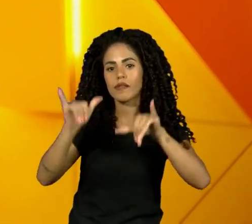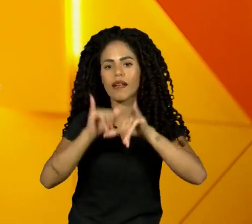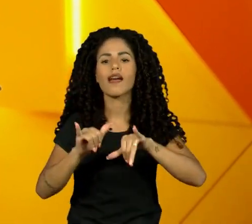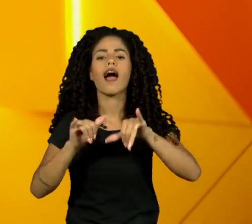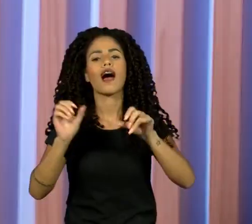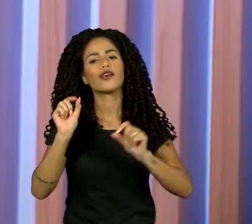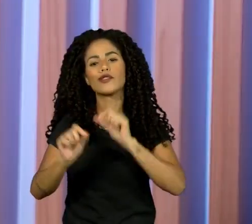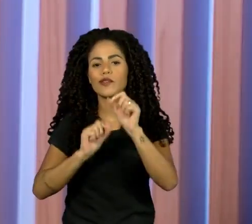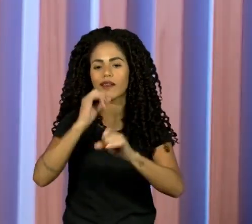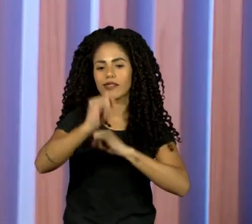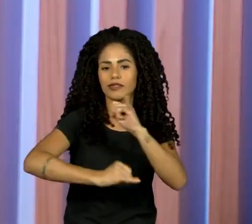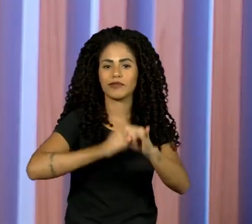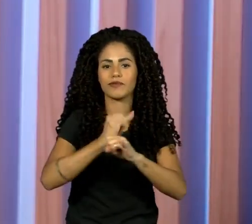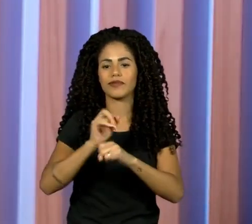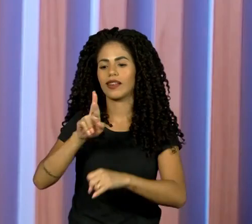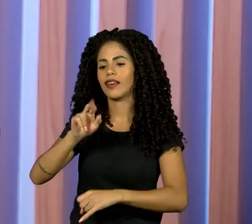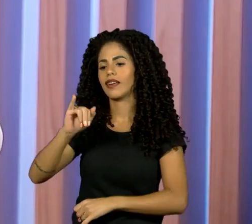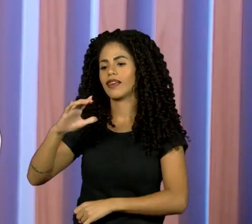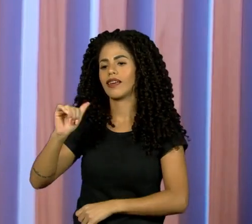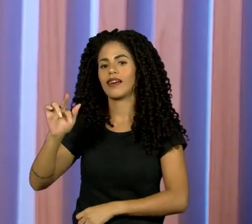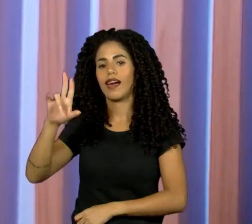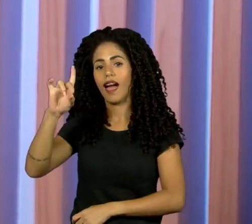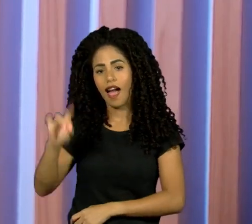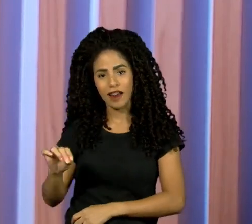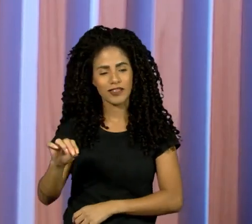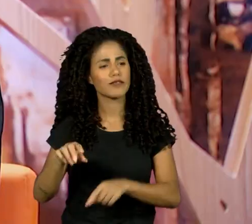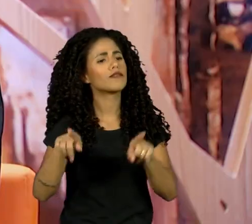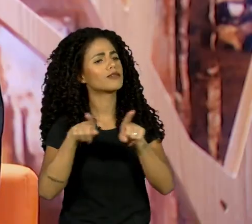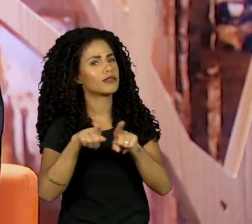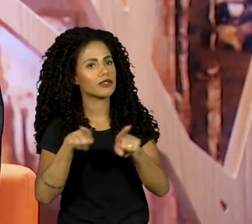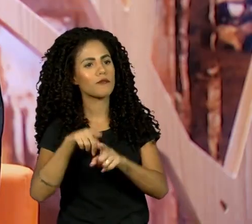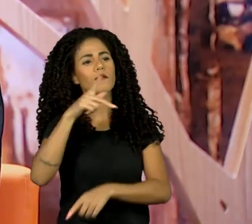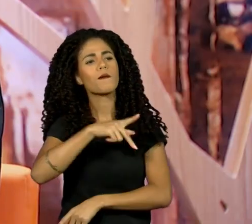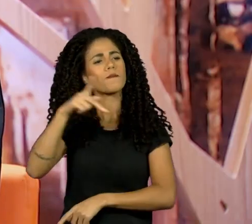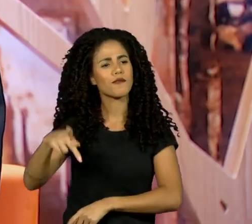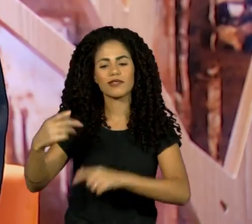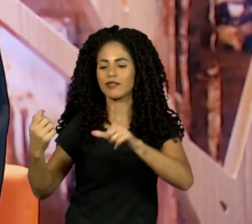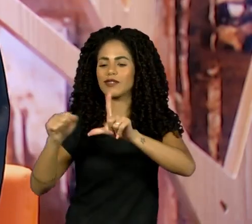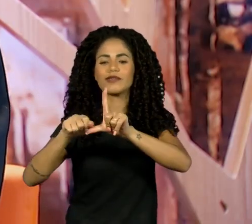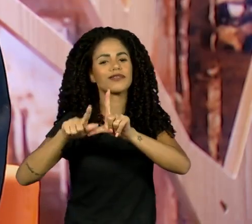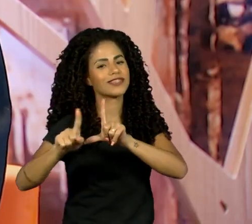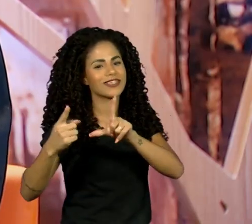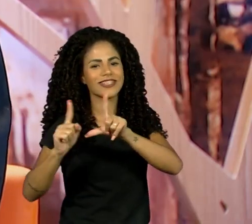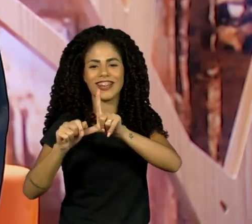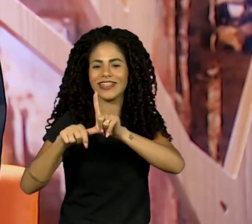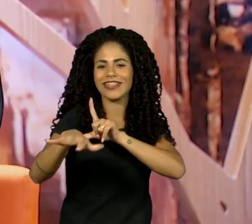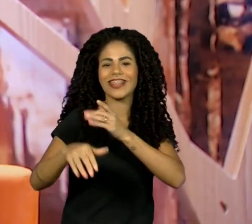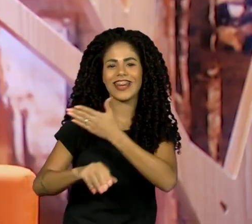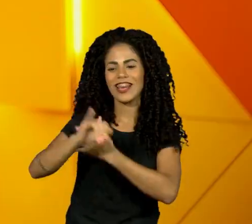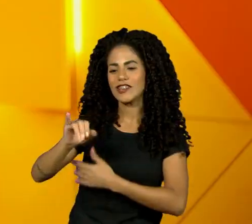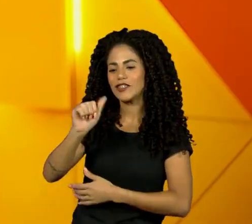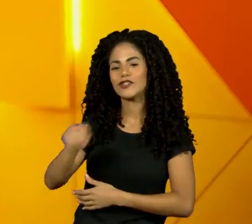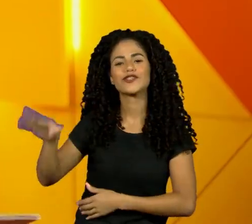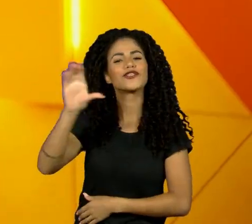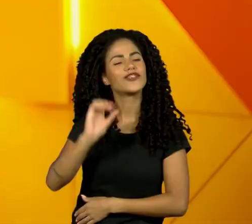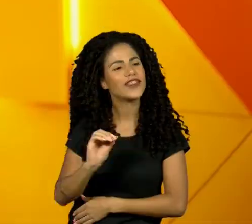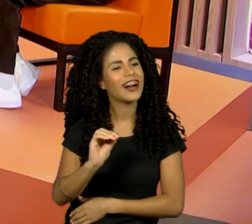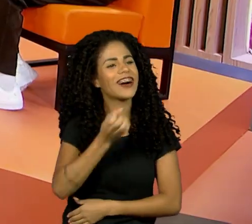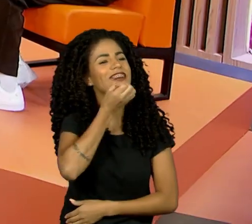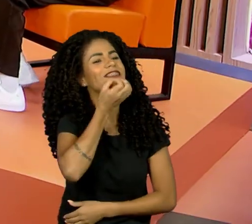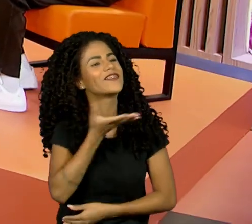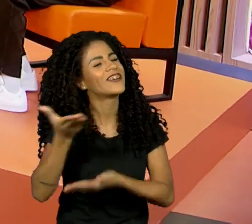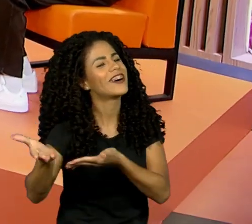mídia digital Ricardo Silvestre e o professor e influenciador João Pedrosa. João, Ricardo,